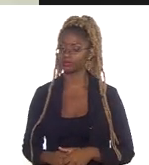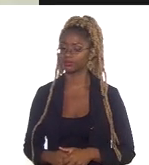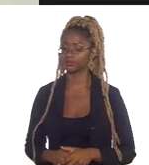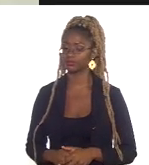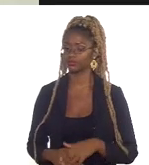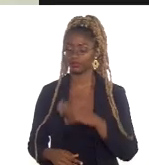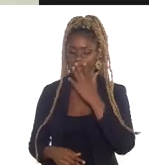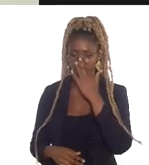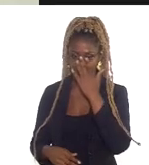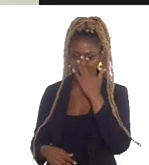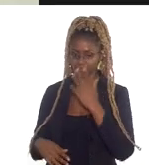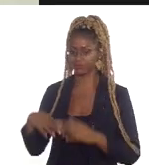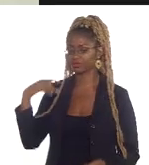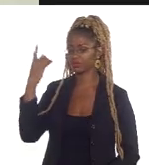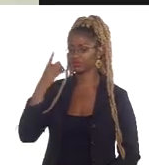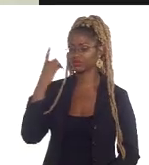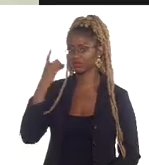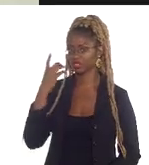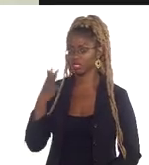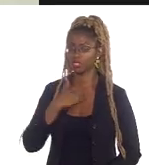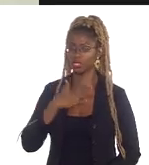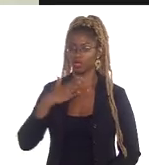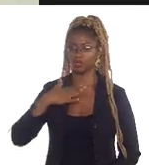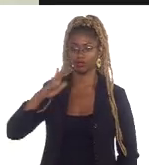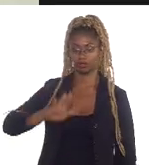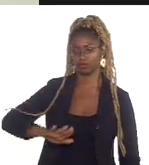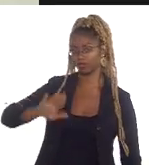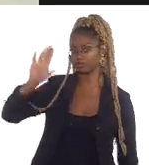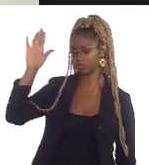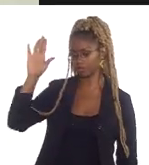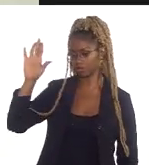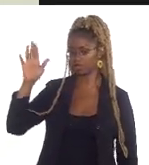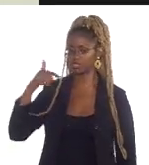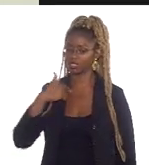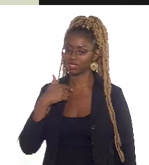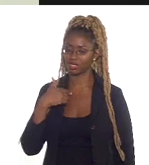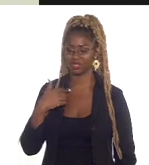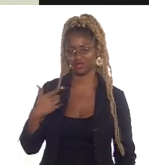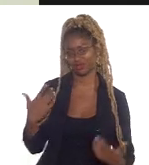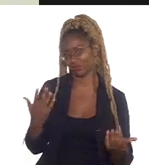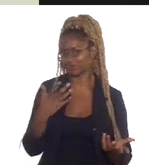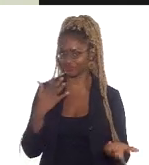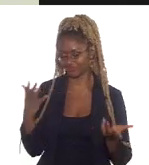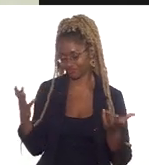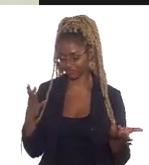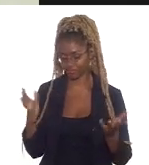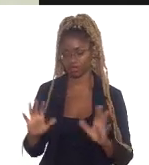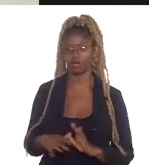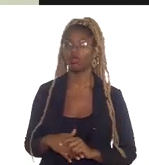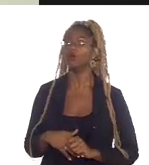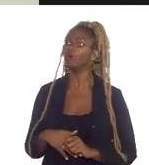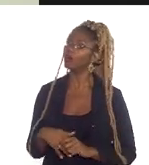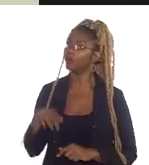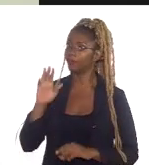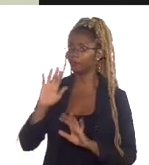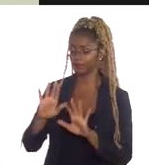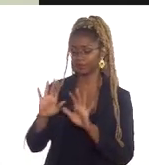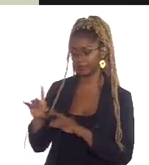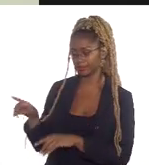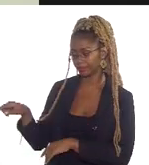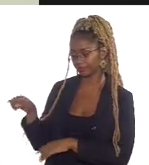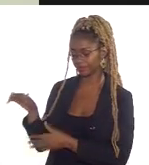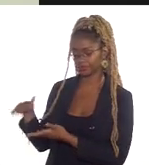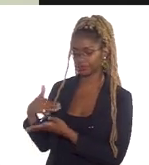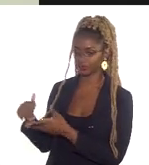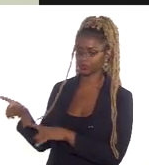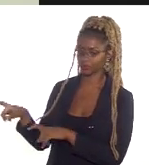deputado, a minha manifestação, eu até iria passar por hora, mas a Cefaz acaba fazendo um